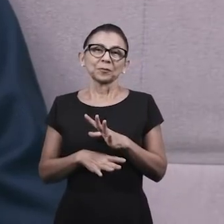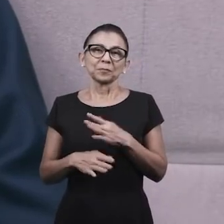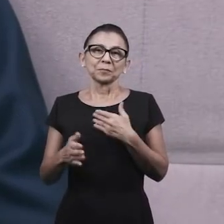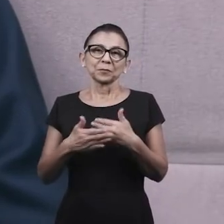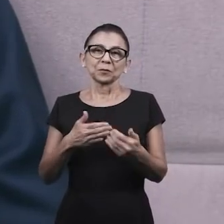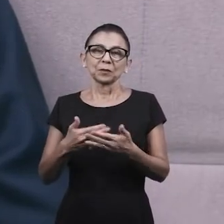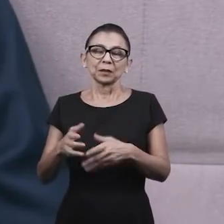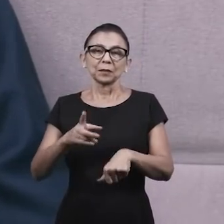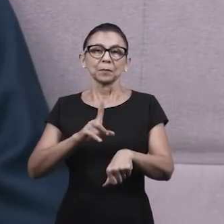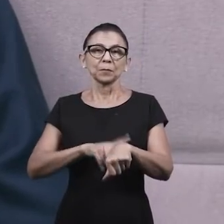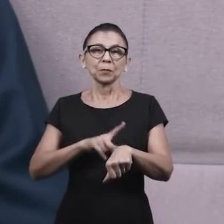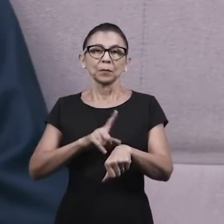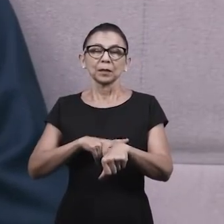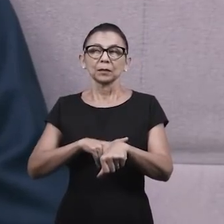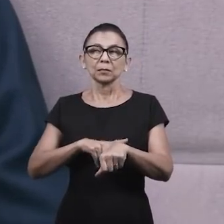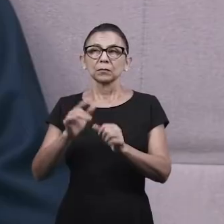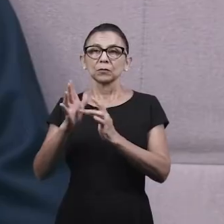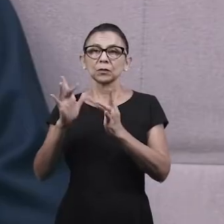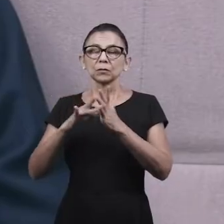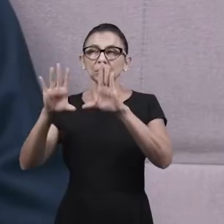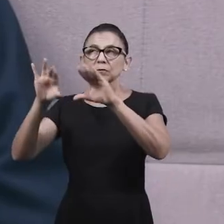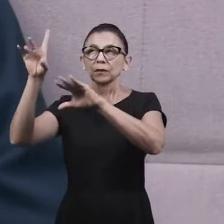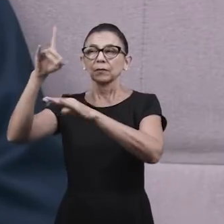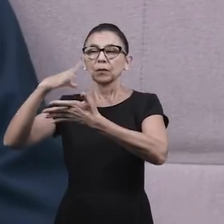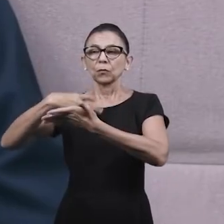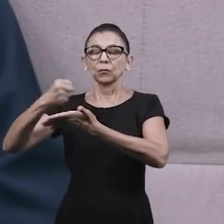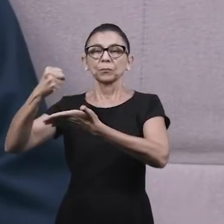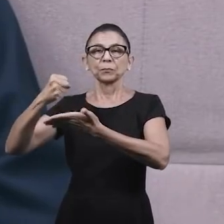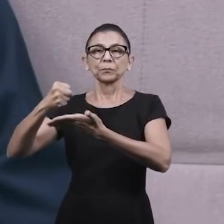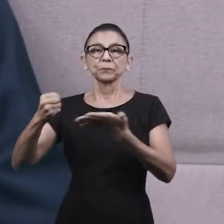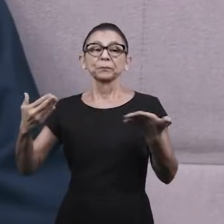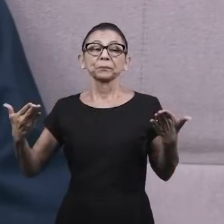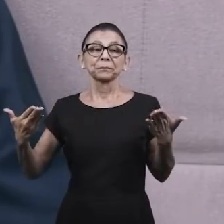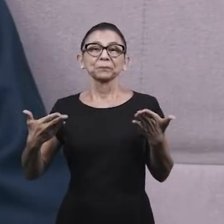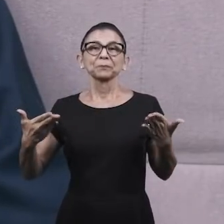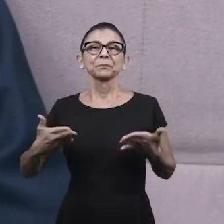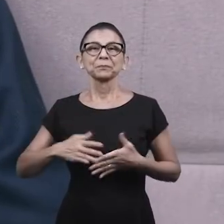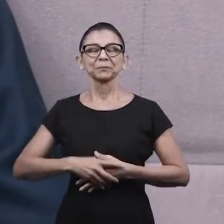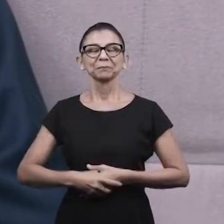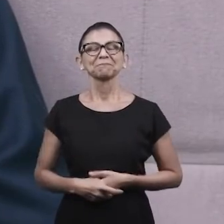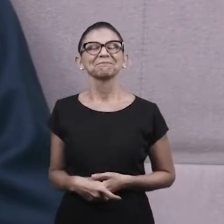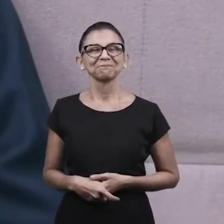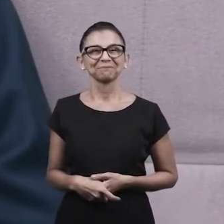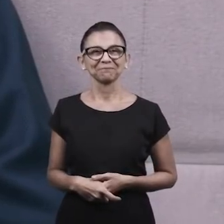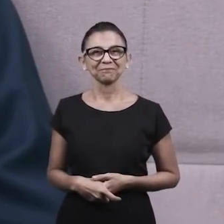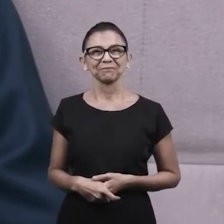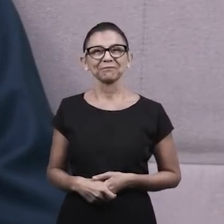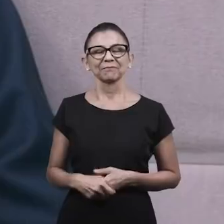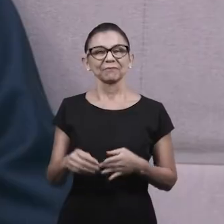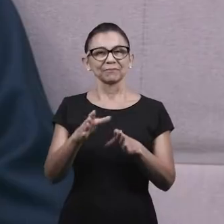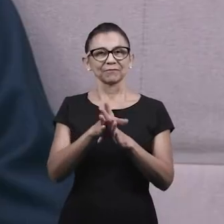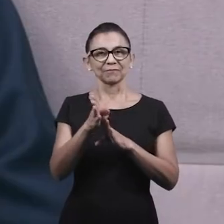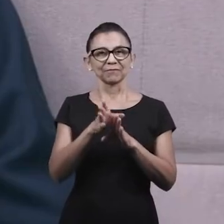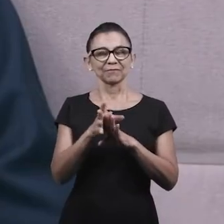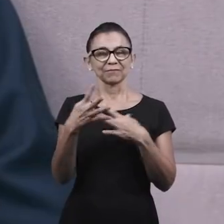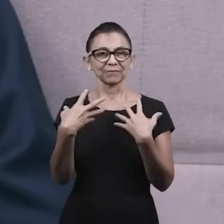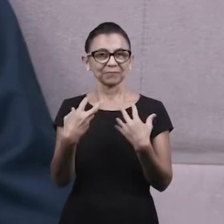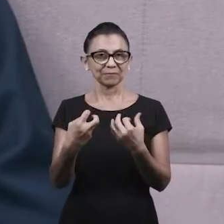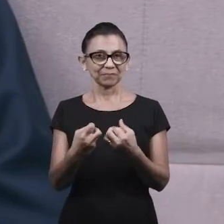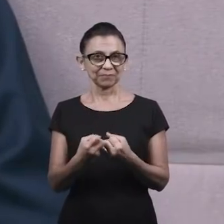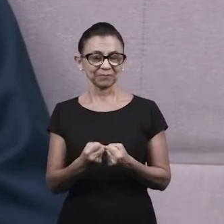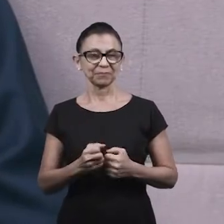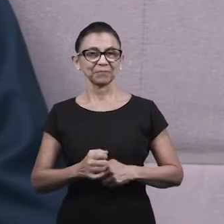eleição que ele recebe pela graça de Deus. Amém. Como está a minha vida